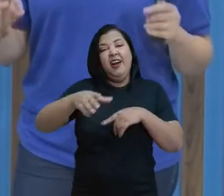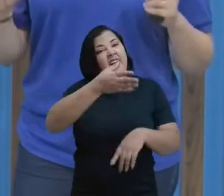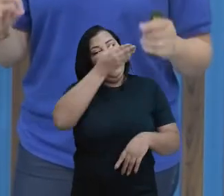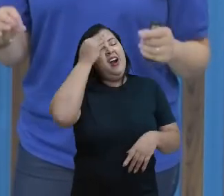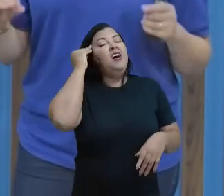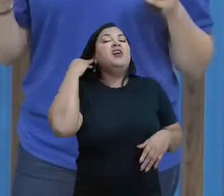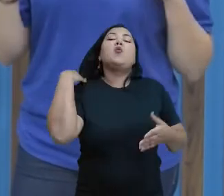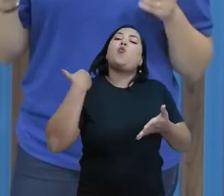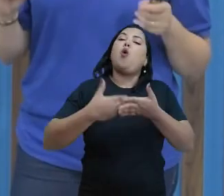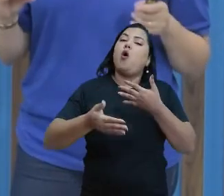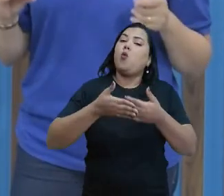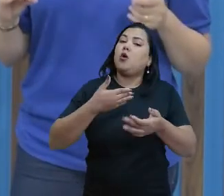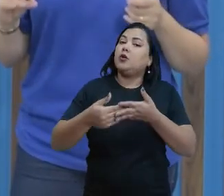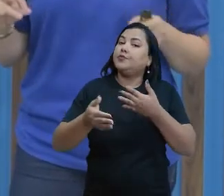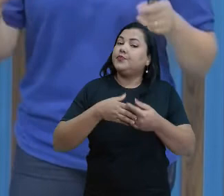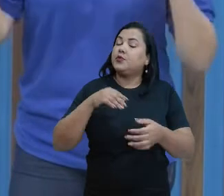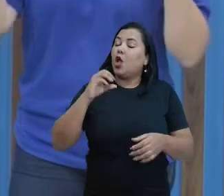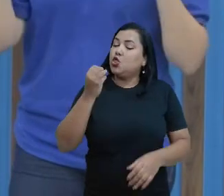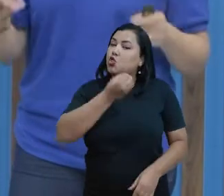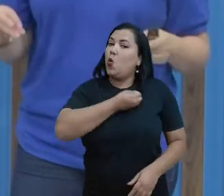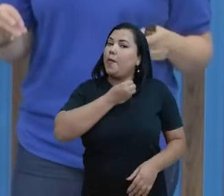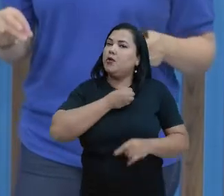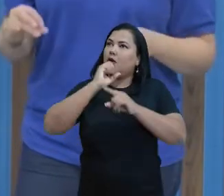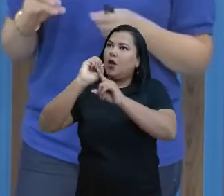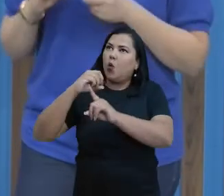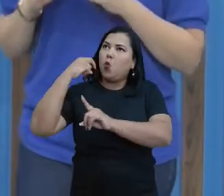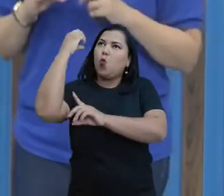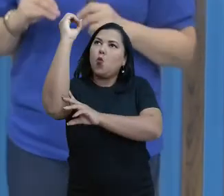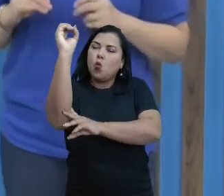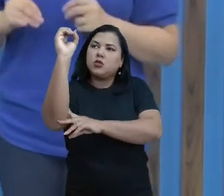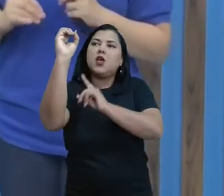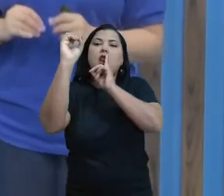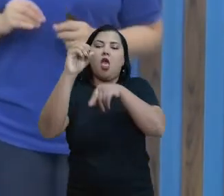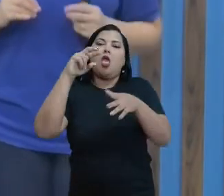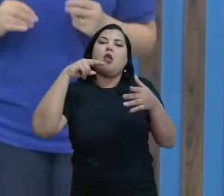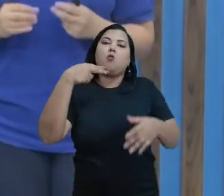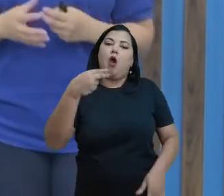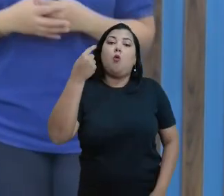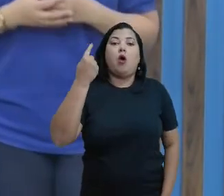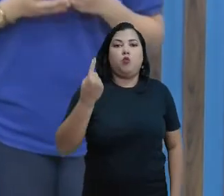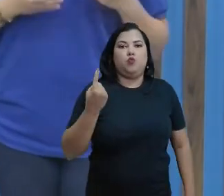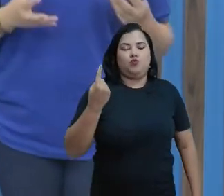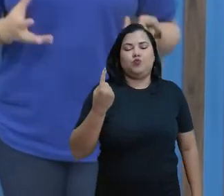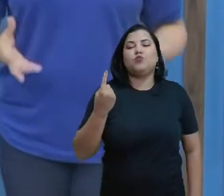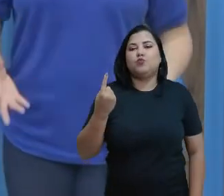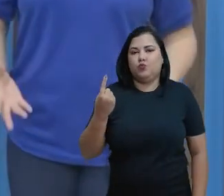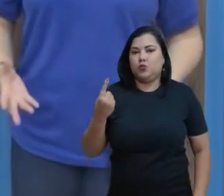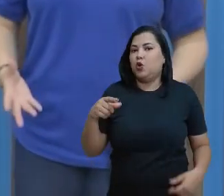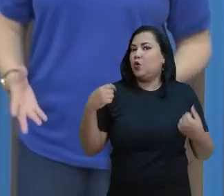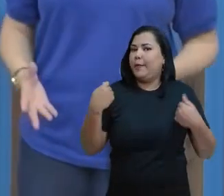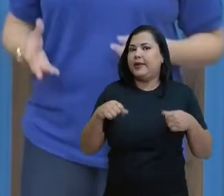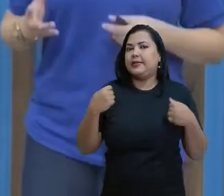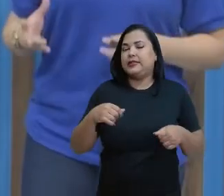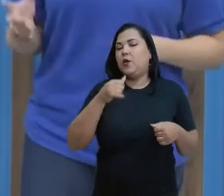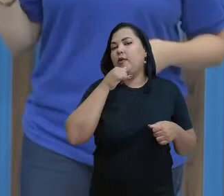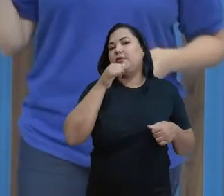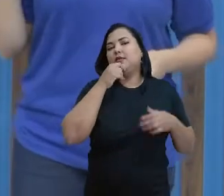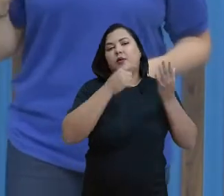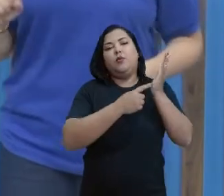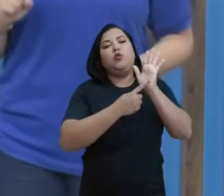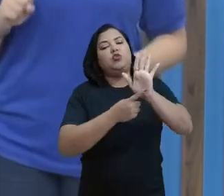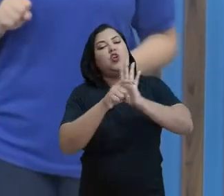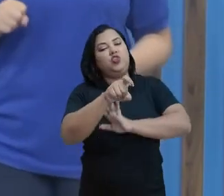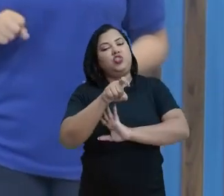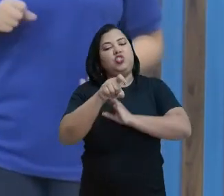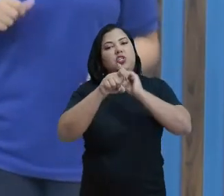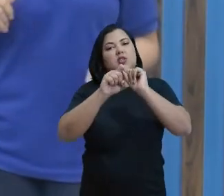esquece, qualquer número elevado a zero vai ser igual a 1. Então, a gente pode trabalhar com essa ideia sem precisar colocar esse x elevado